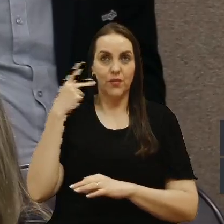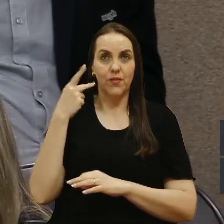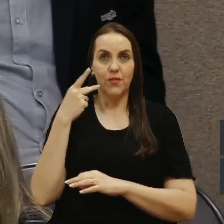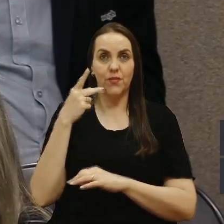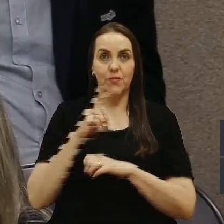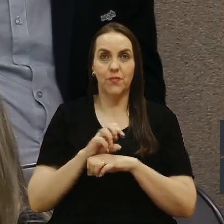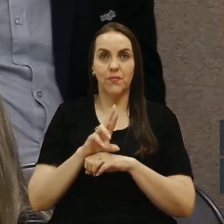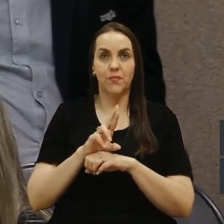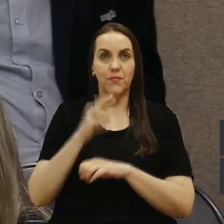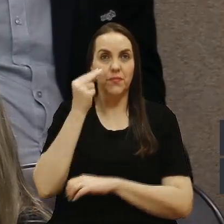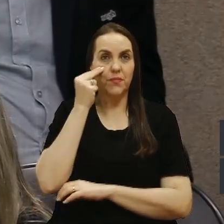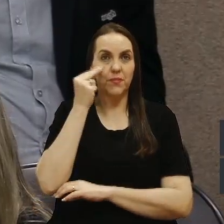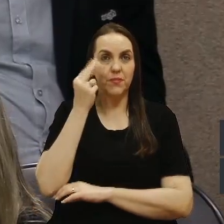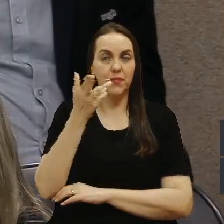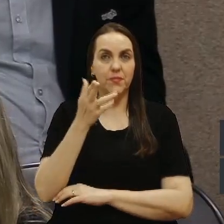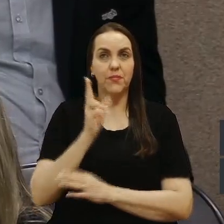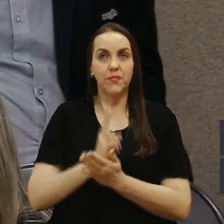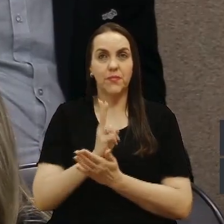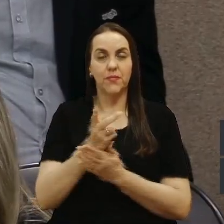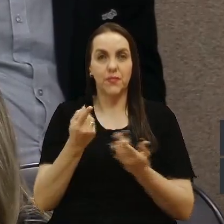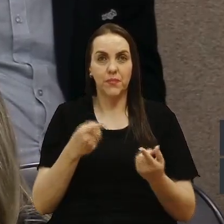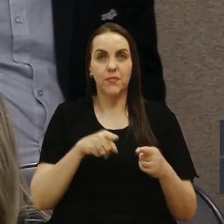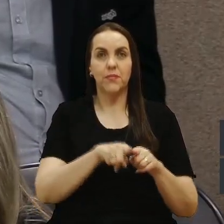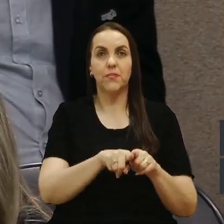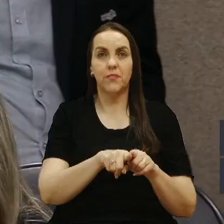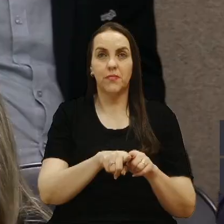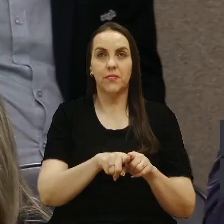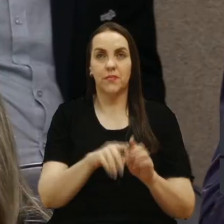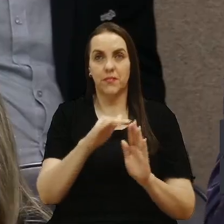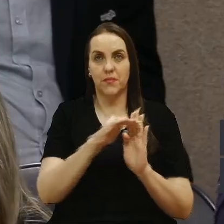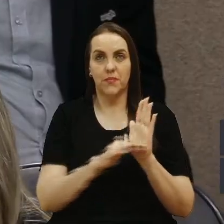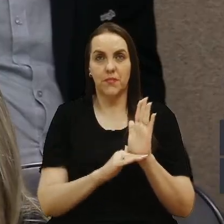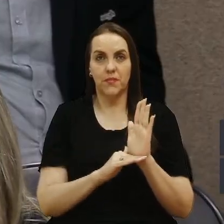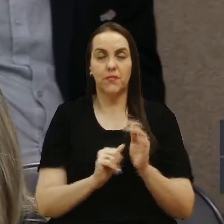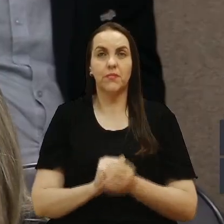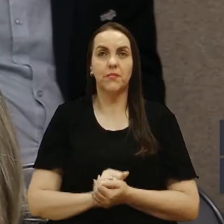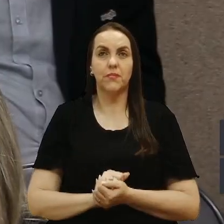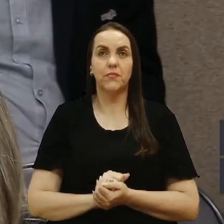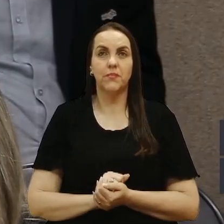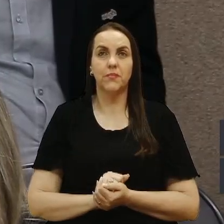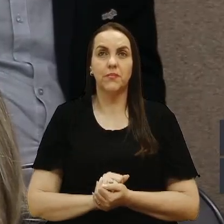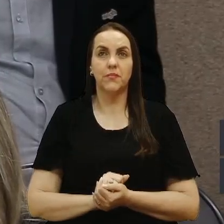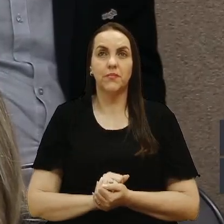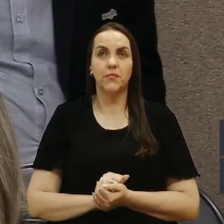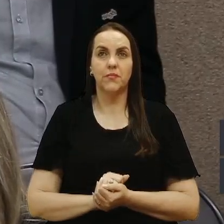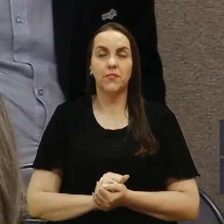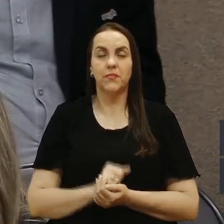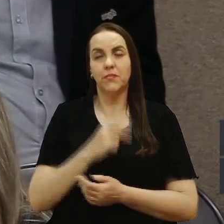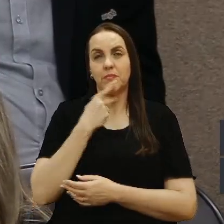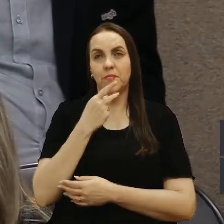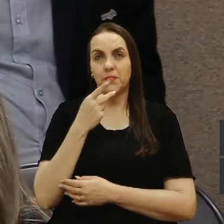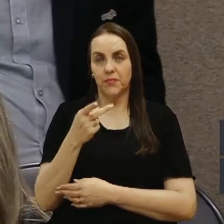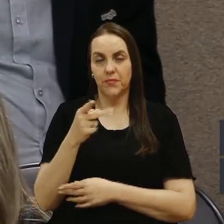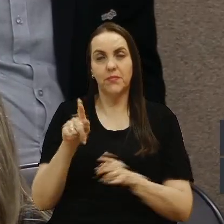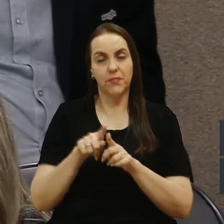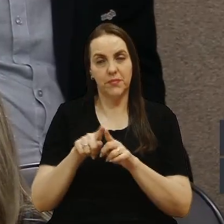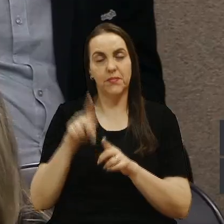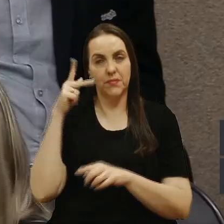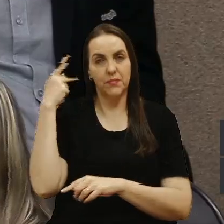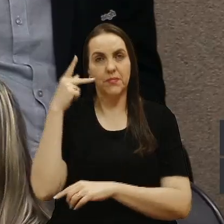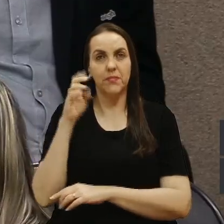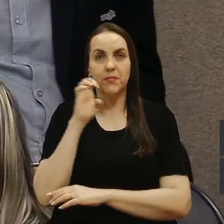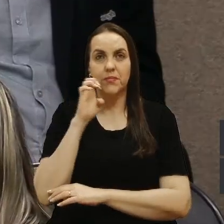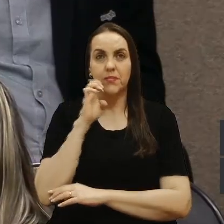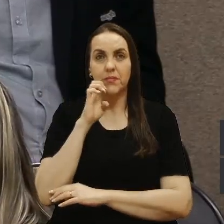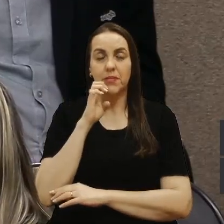Cláudio, a gente vai ser parceiro sempre nessa pauta. E dizer, vereadora Estela, o quanto me